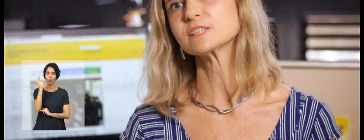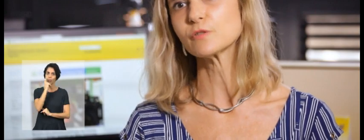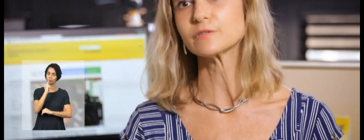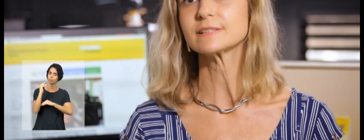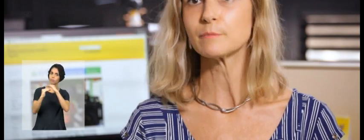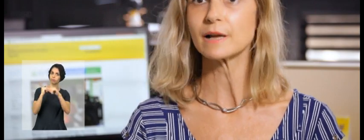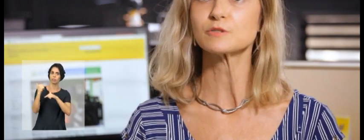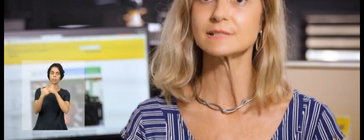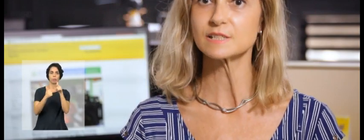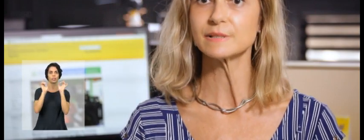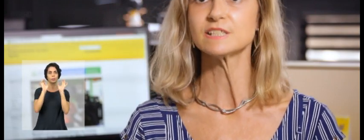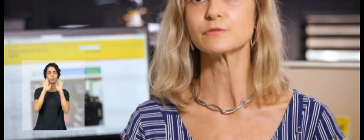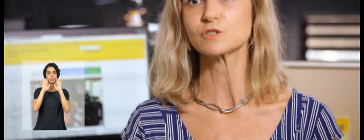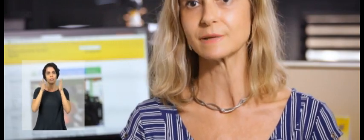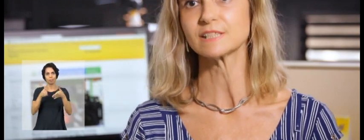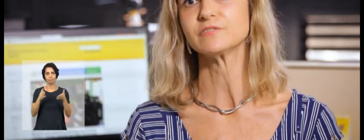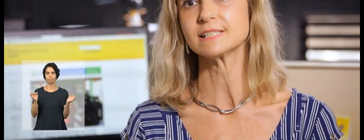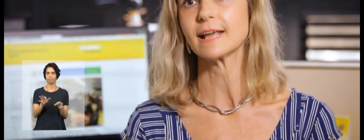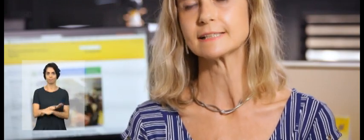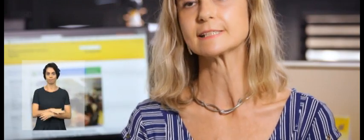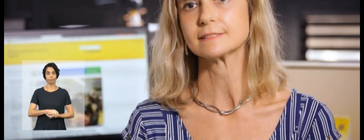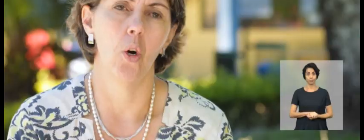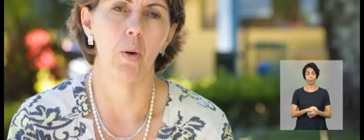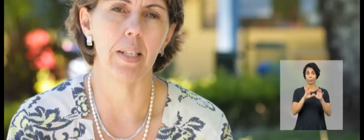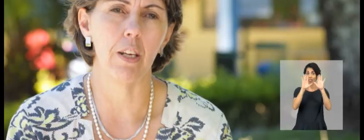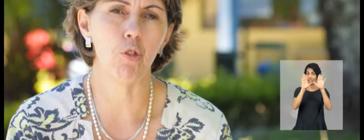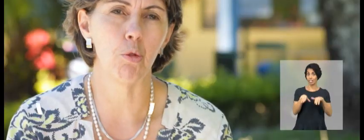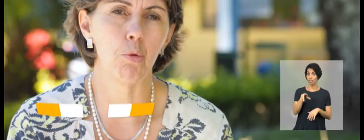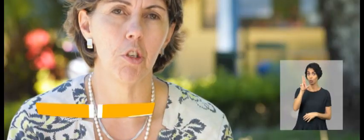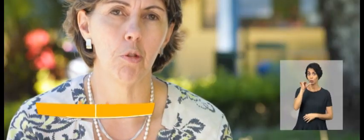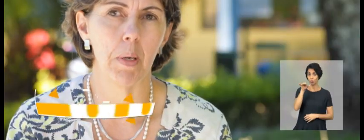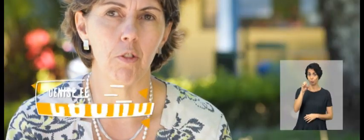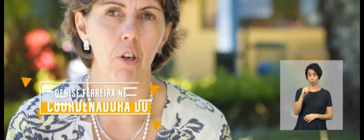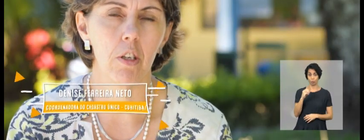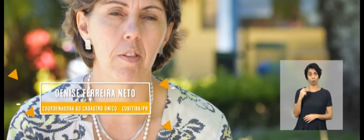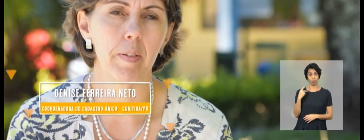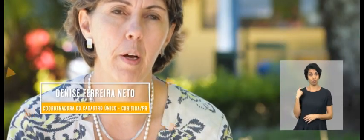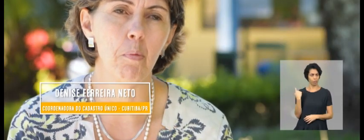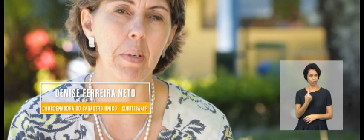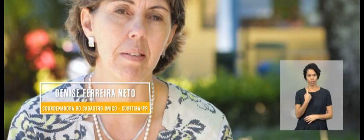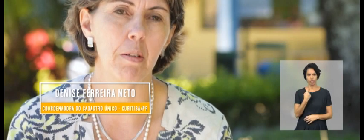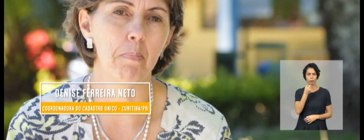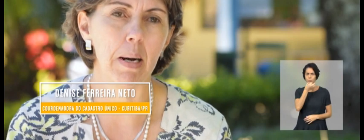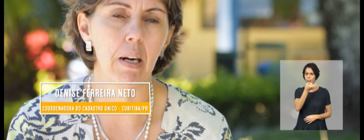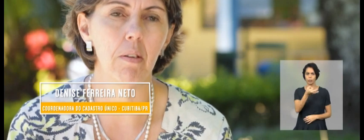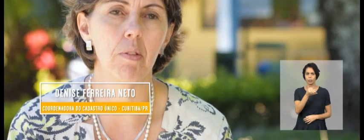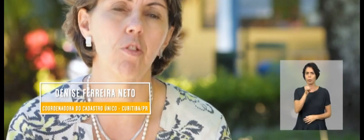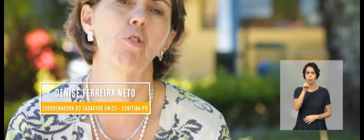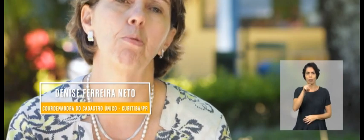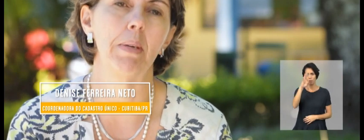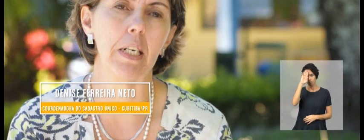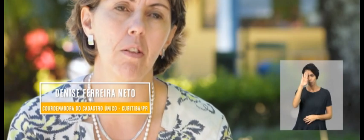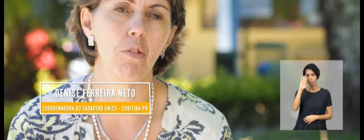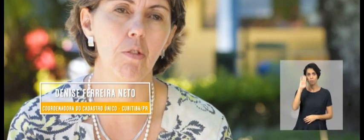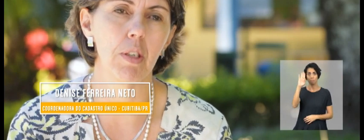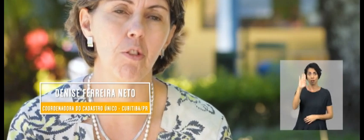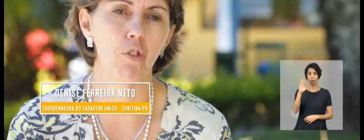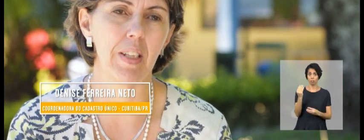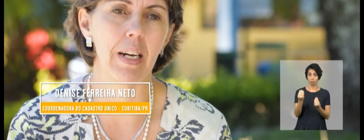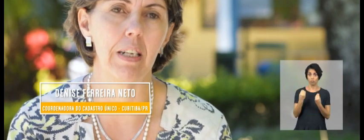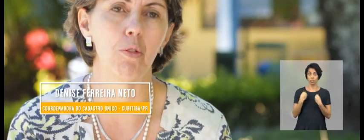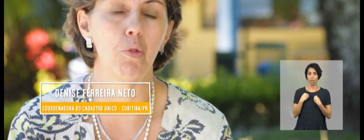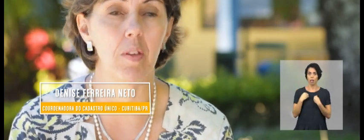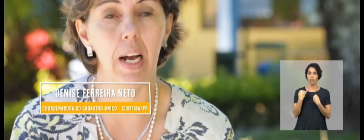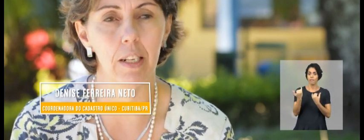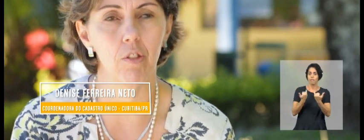consiga desenvolver trabalhos mais específicos, mais eficientes. O Cadastro Único, para nós, é principal instrumento que